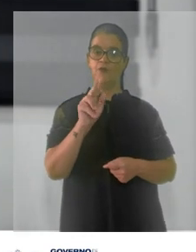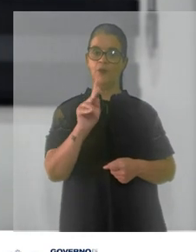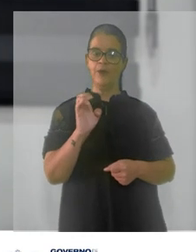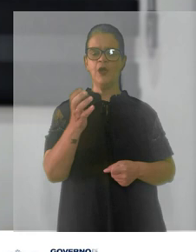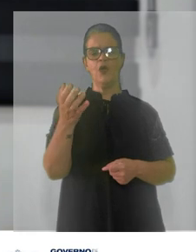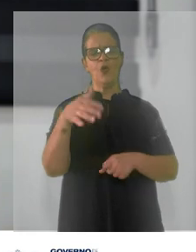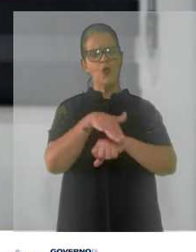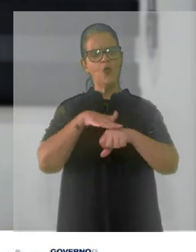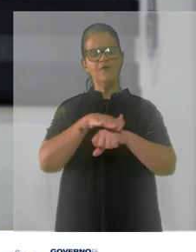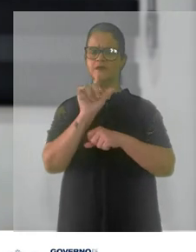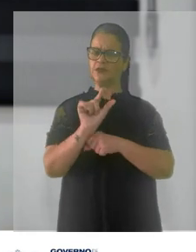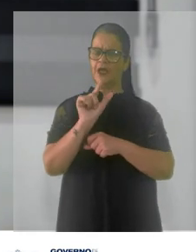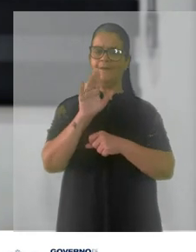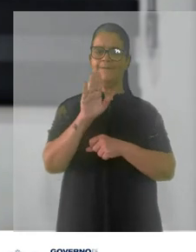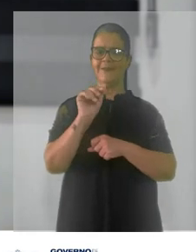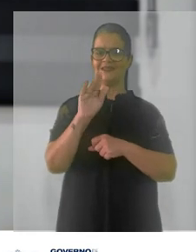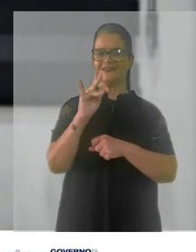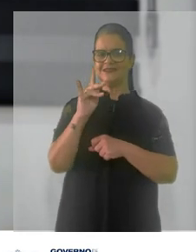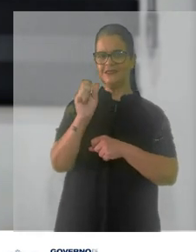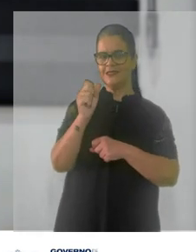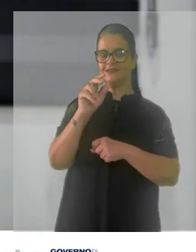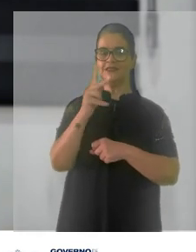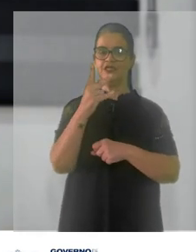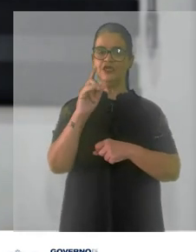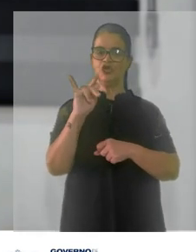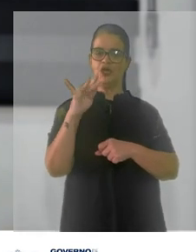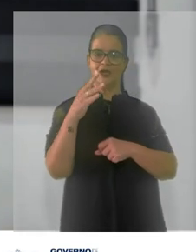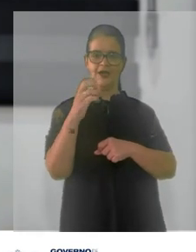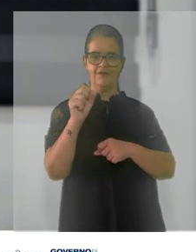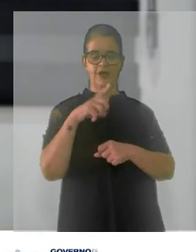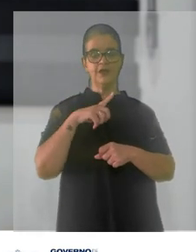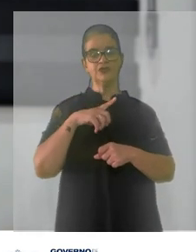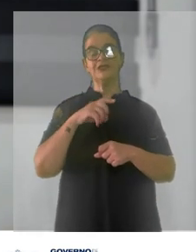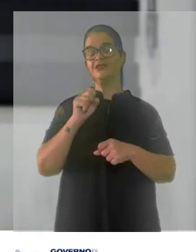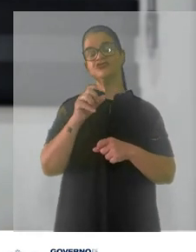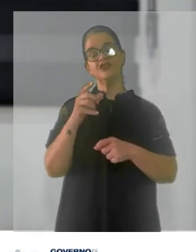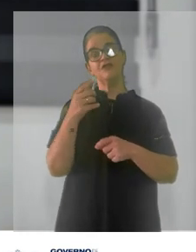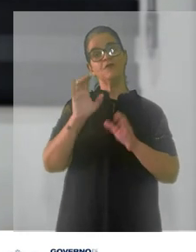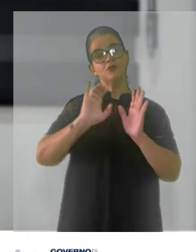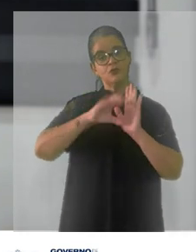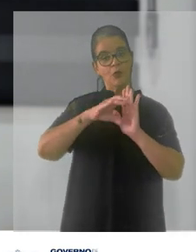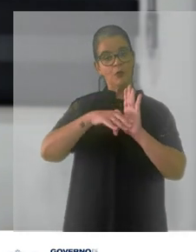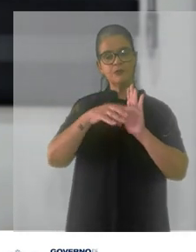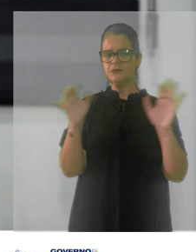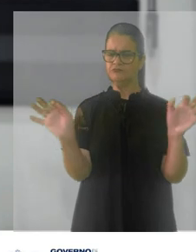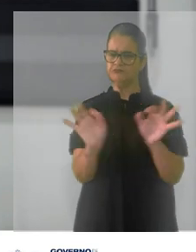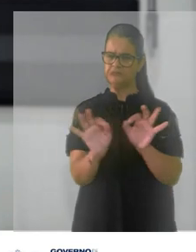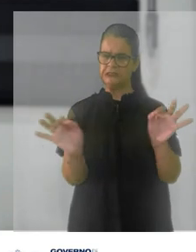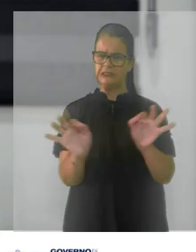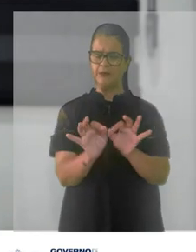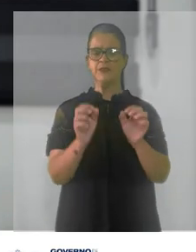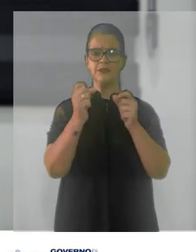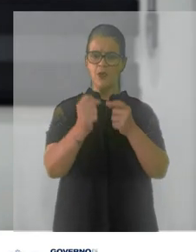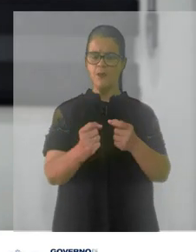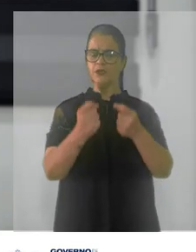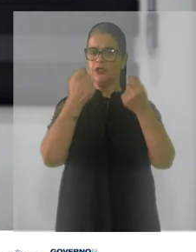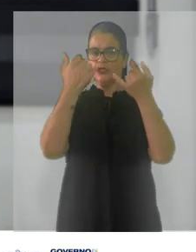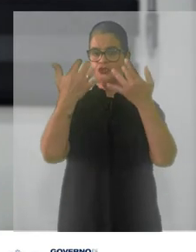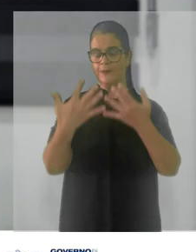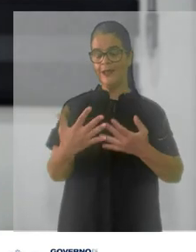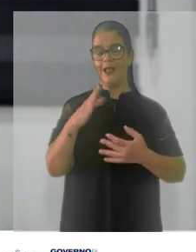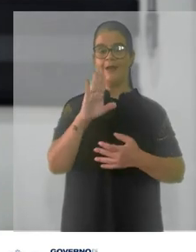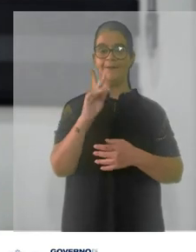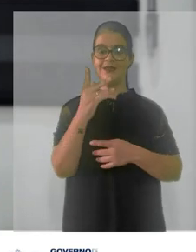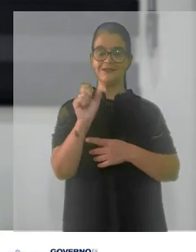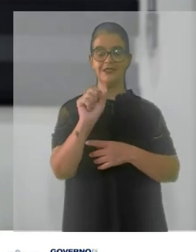conversar um pouquinho com você sobre bacias hidrográficas. Se a gente fosse fazer uma definição bem simples, eu poderia definir as